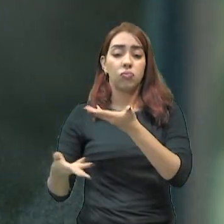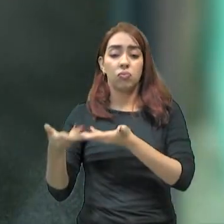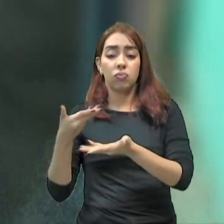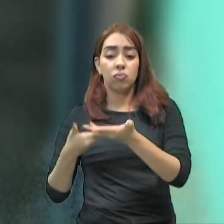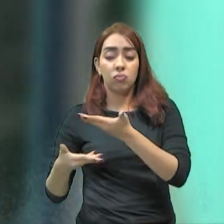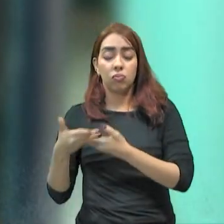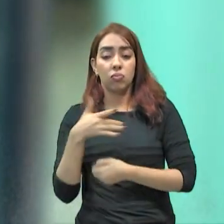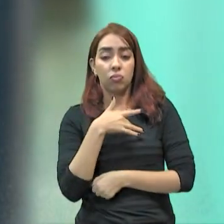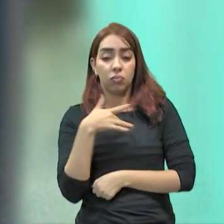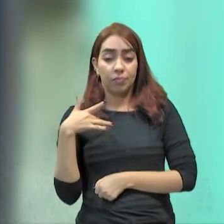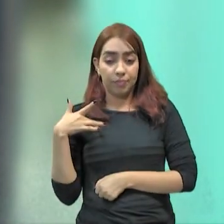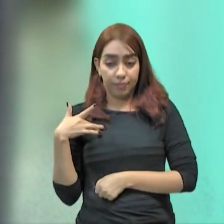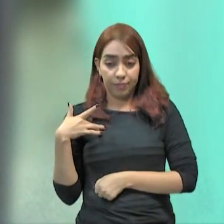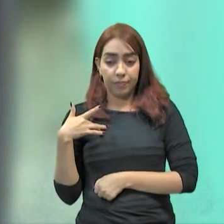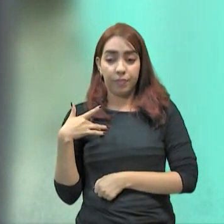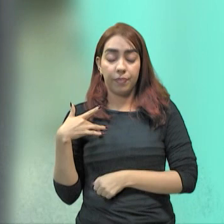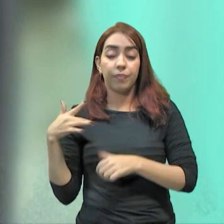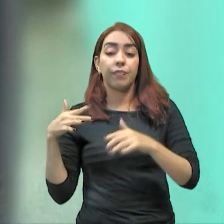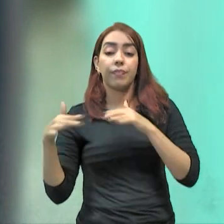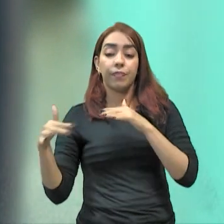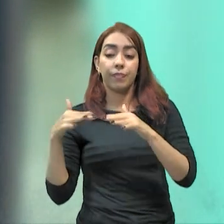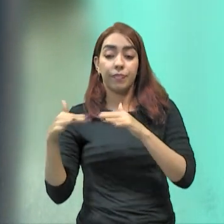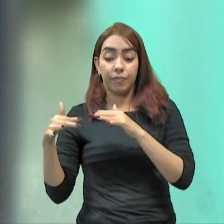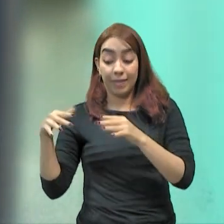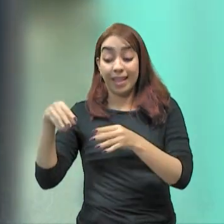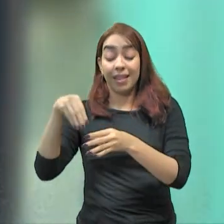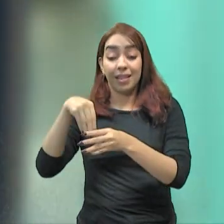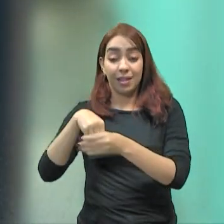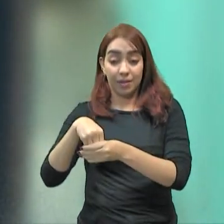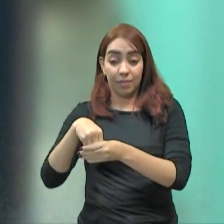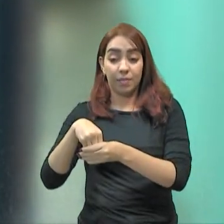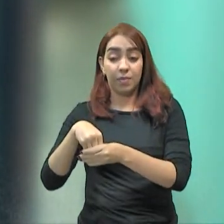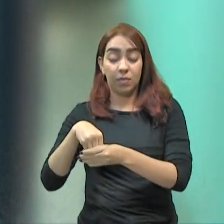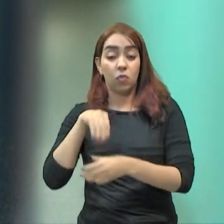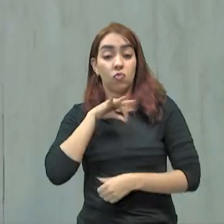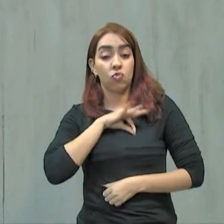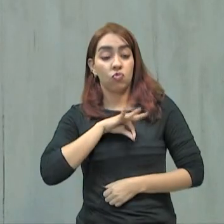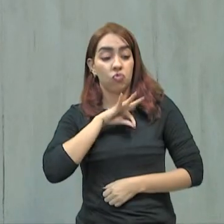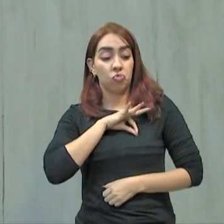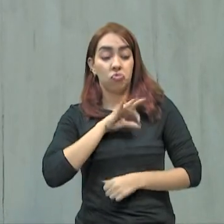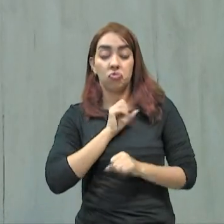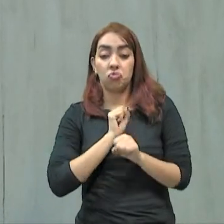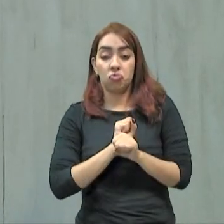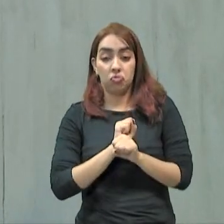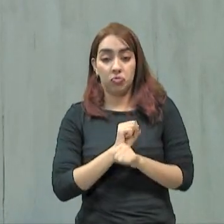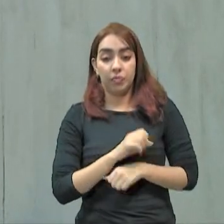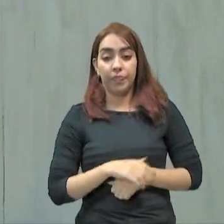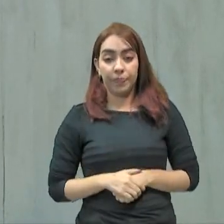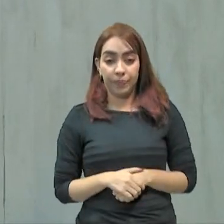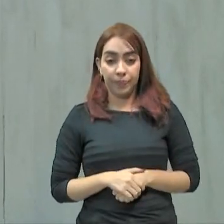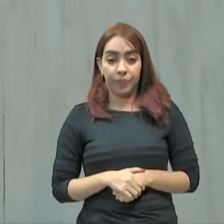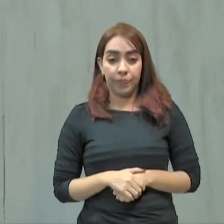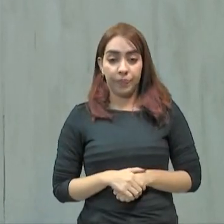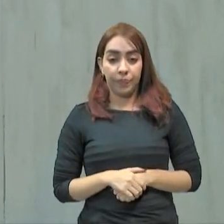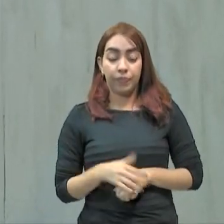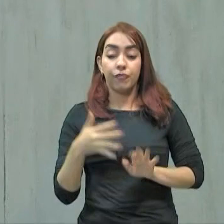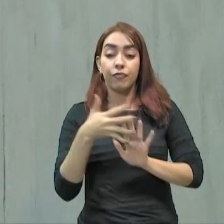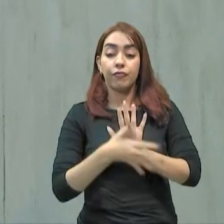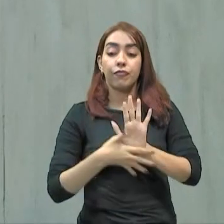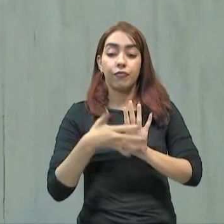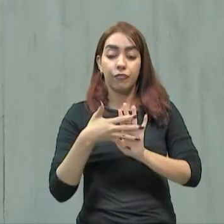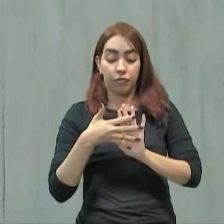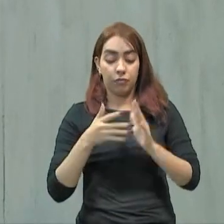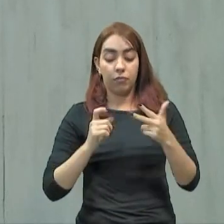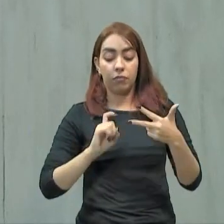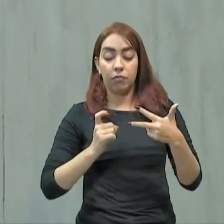da saúde e de atividades diferenciadas não era reajustado a mensagem do executivo aprovada nesta